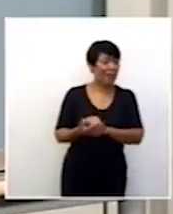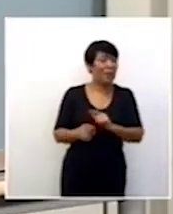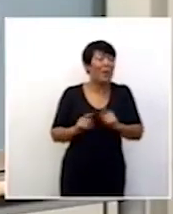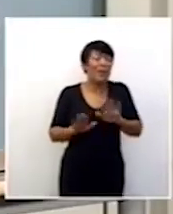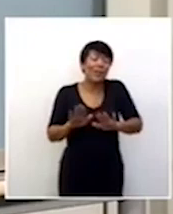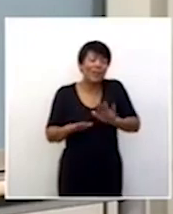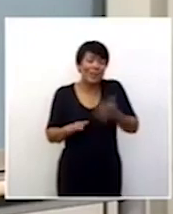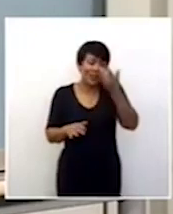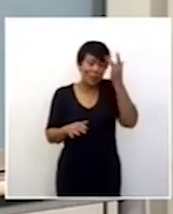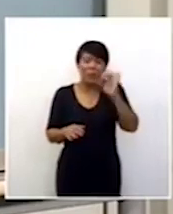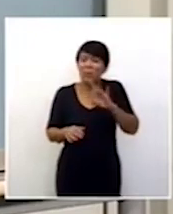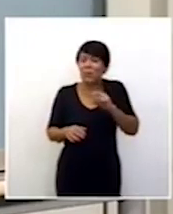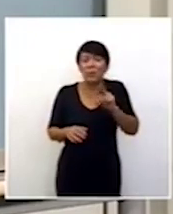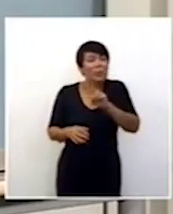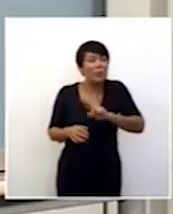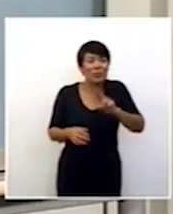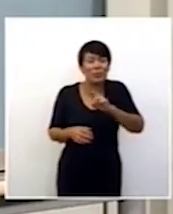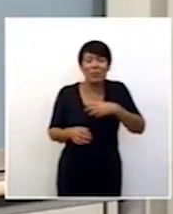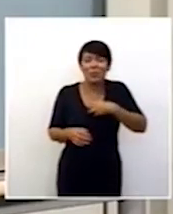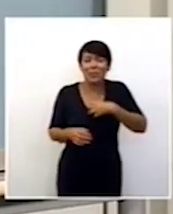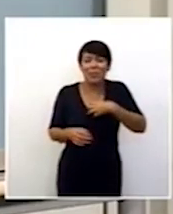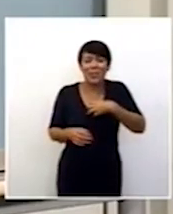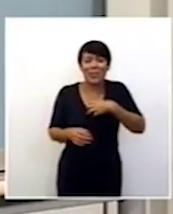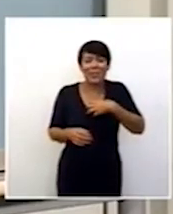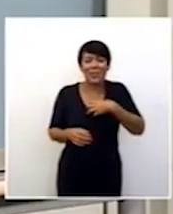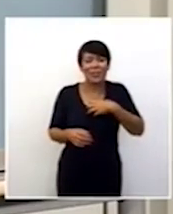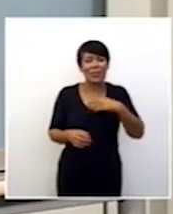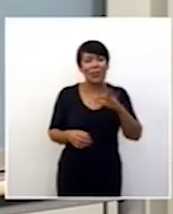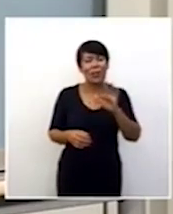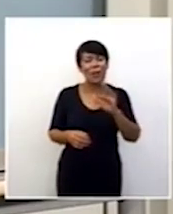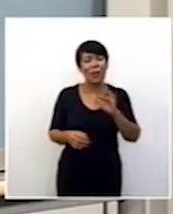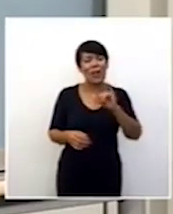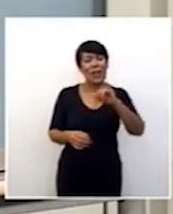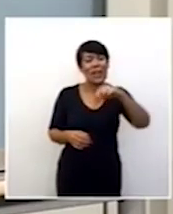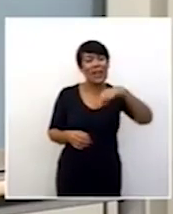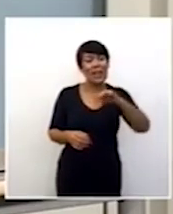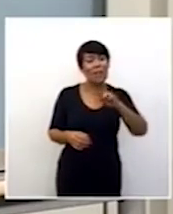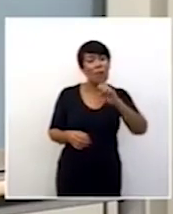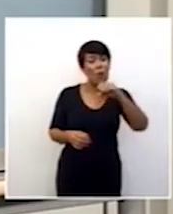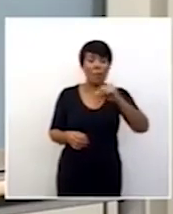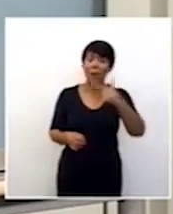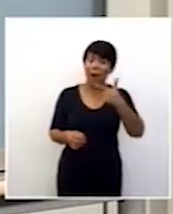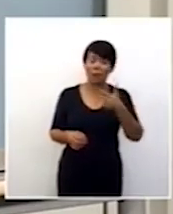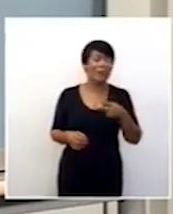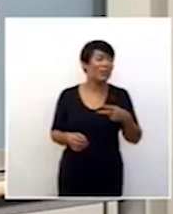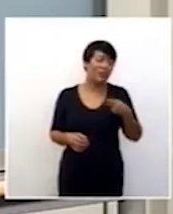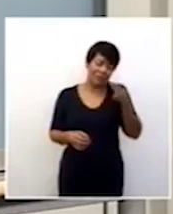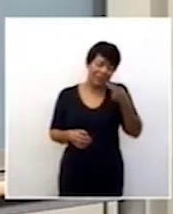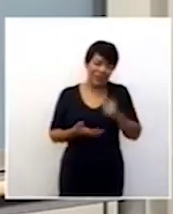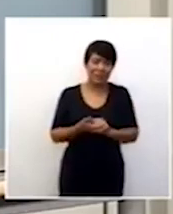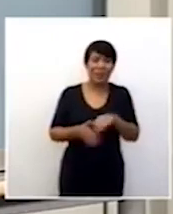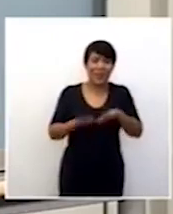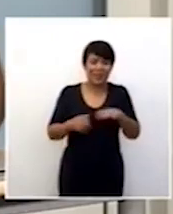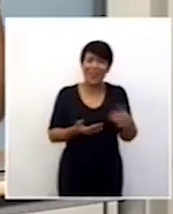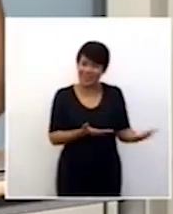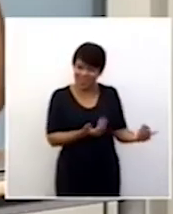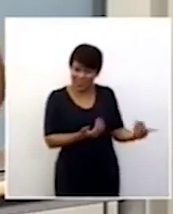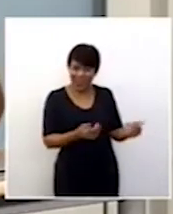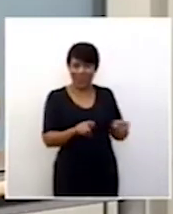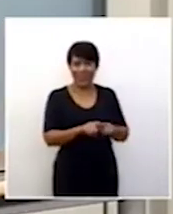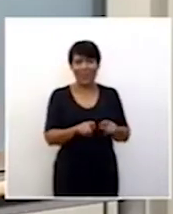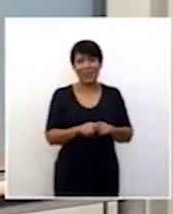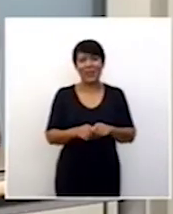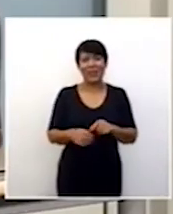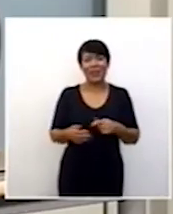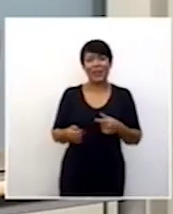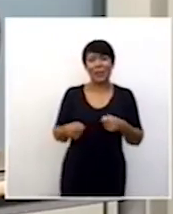buscou utilizar a linguagem formal. Ao mesmo tempo, os alunos, vocês, adolescentes, quando se veem